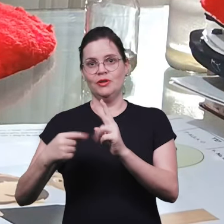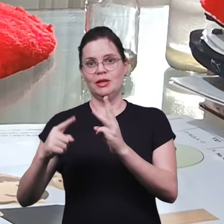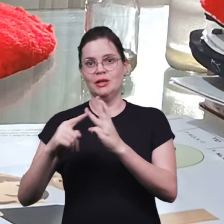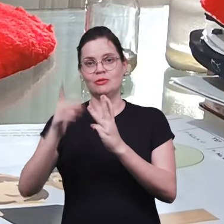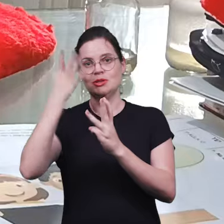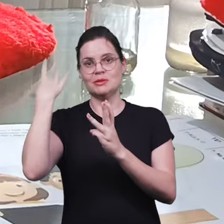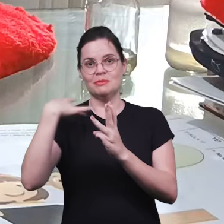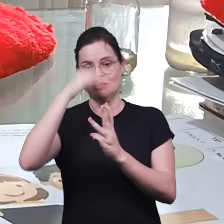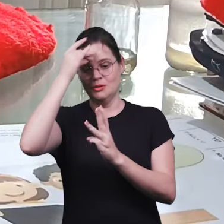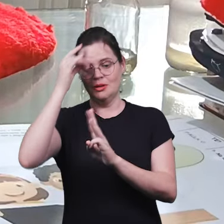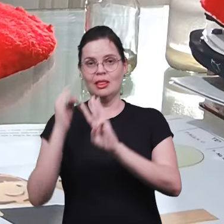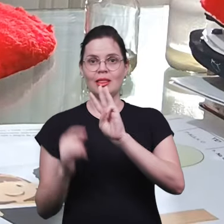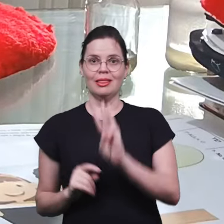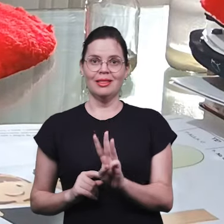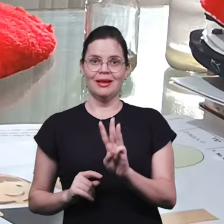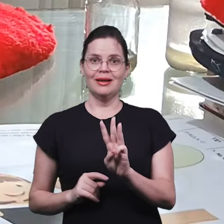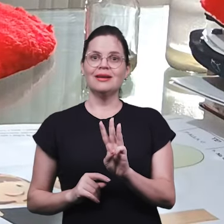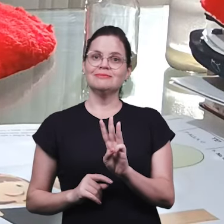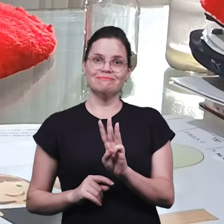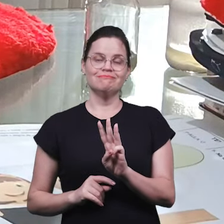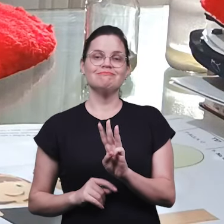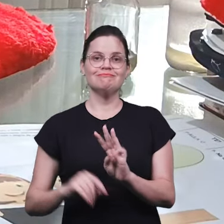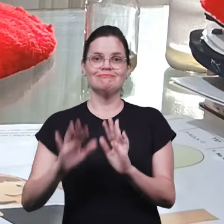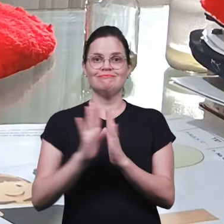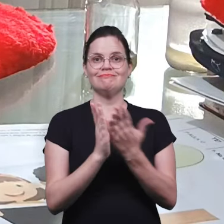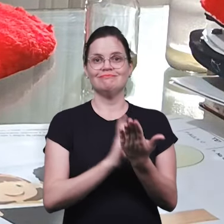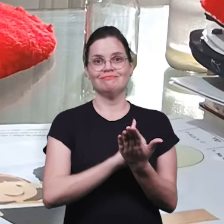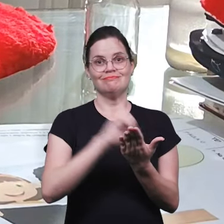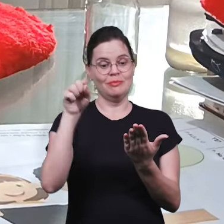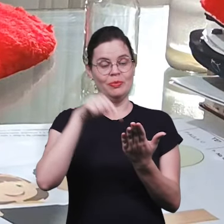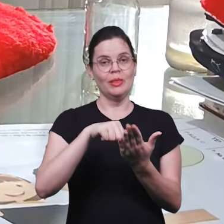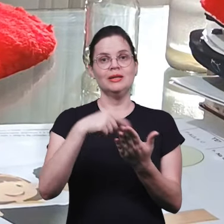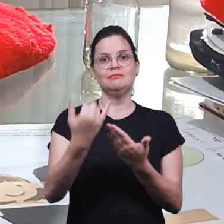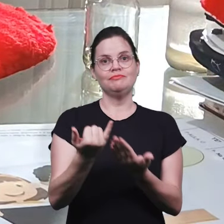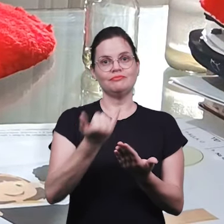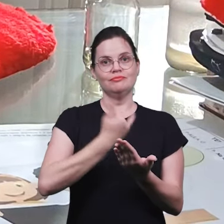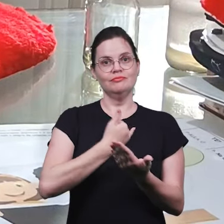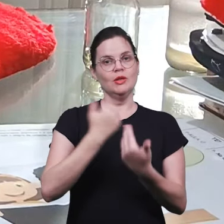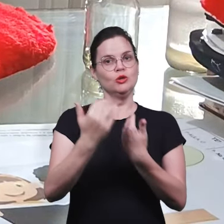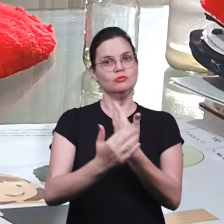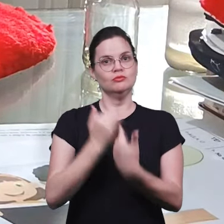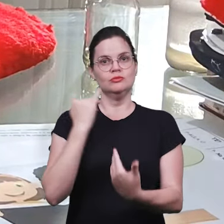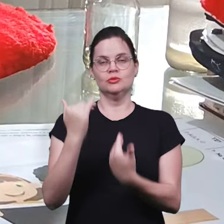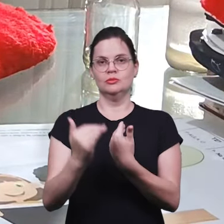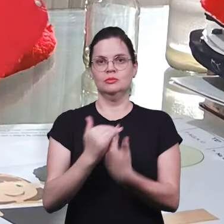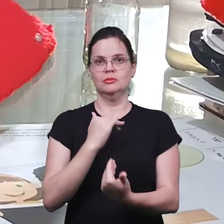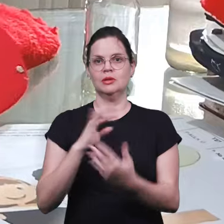que é Jesus, e o Espírito Santo. É a palavra, olha, que nos conduz, olha,